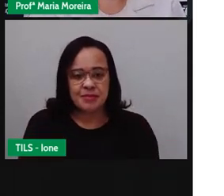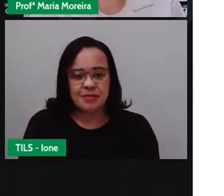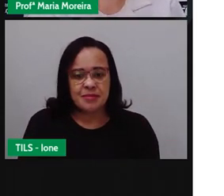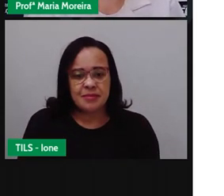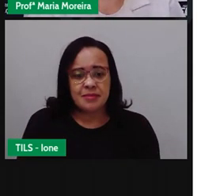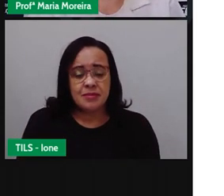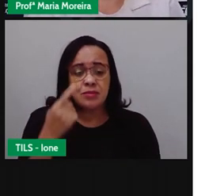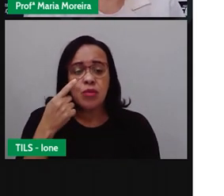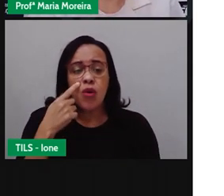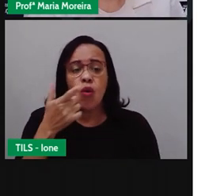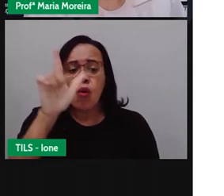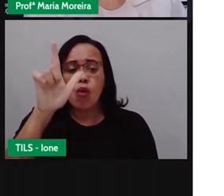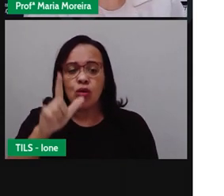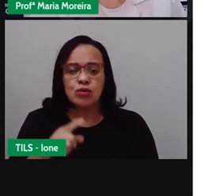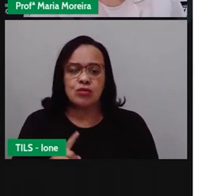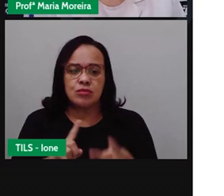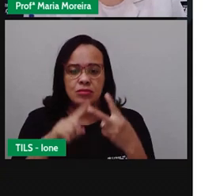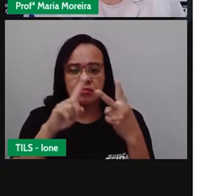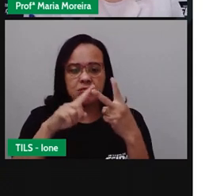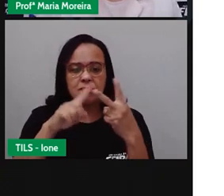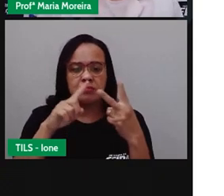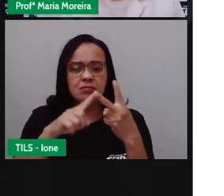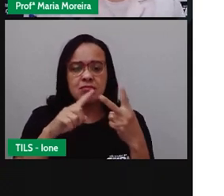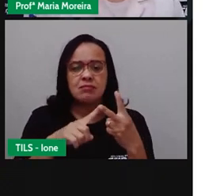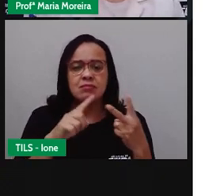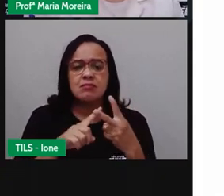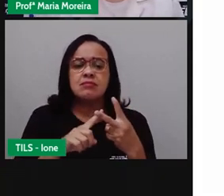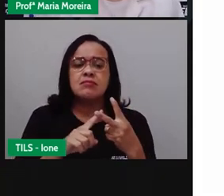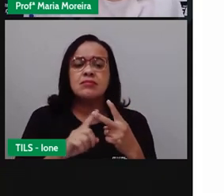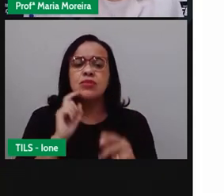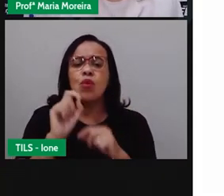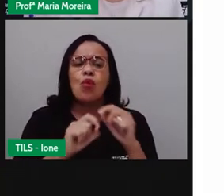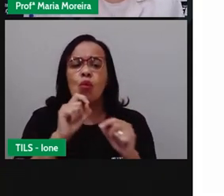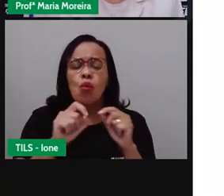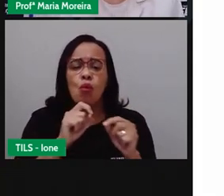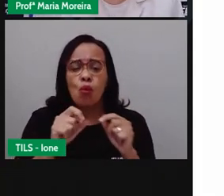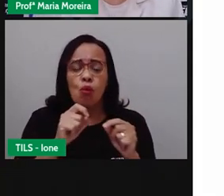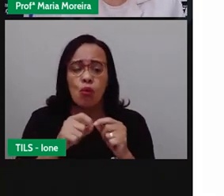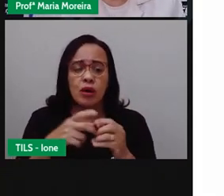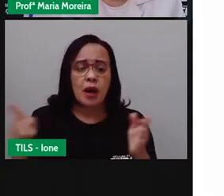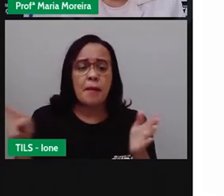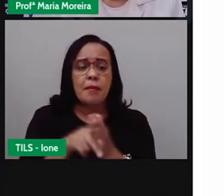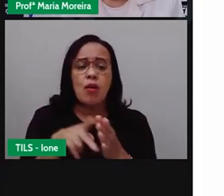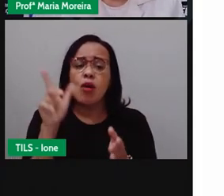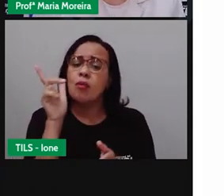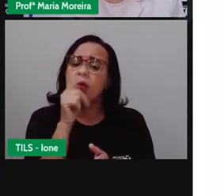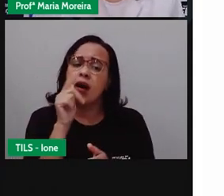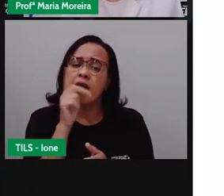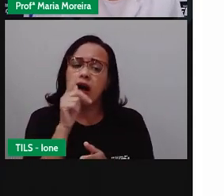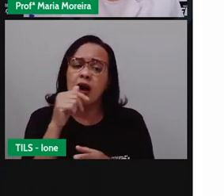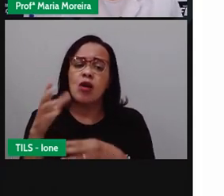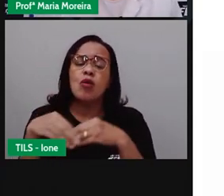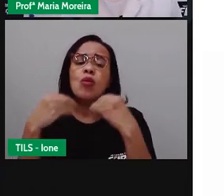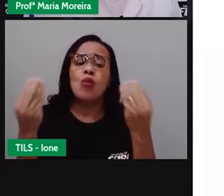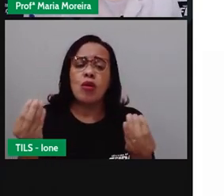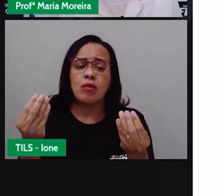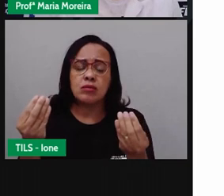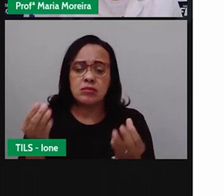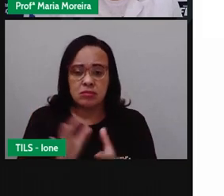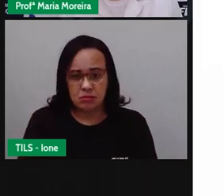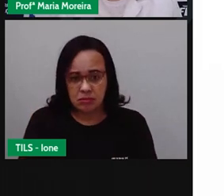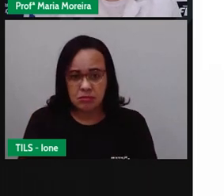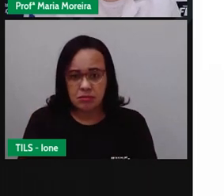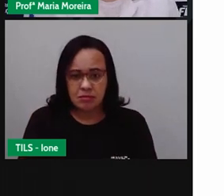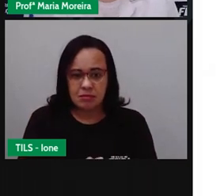Vamos ver outro meio agora. Bom, quais são os meios de transporte aquático? Bom, o transporte